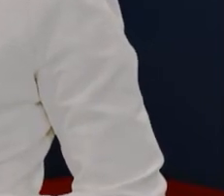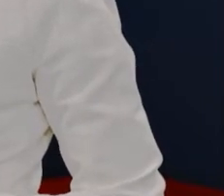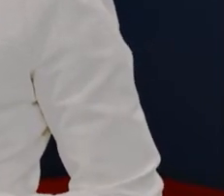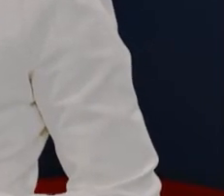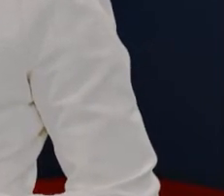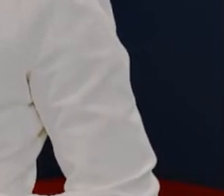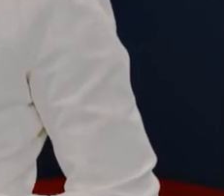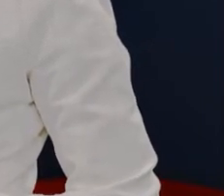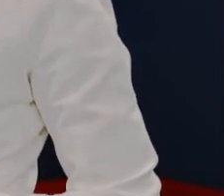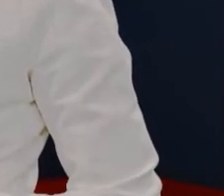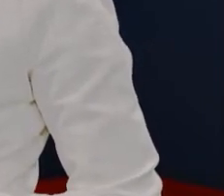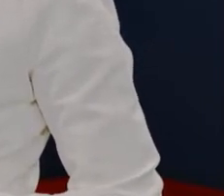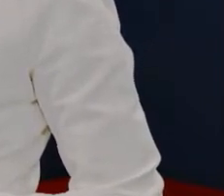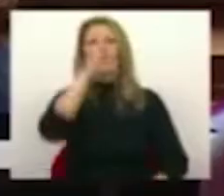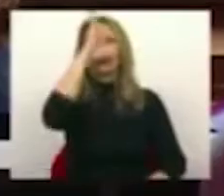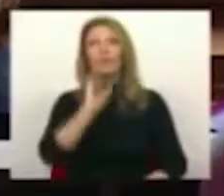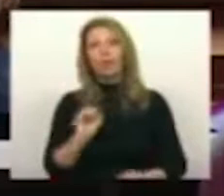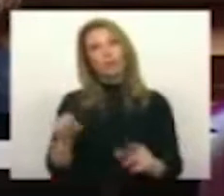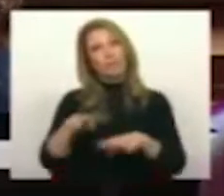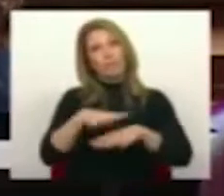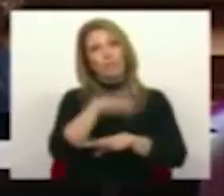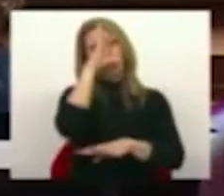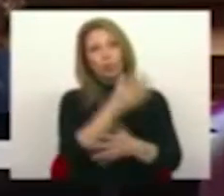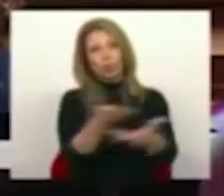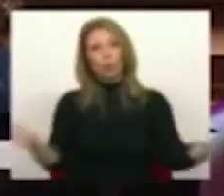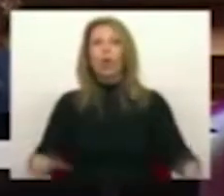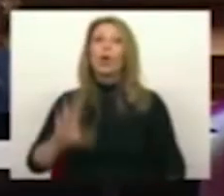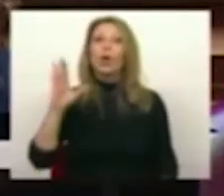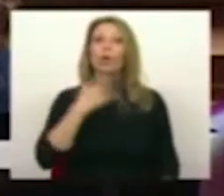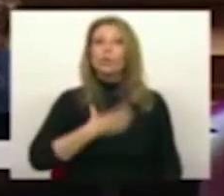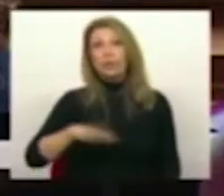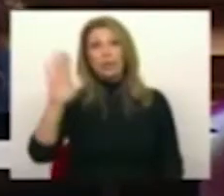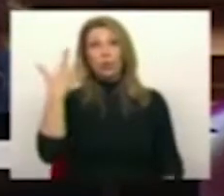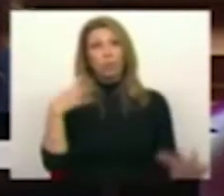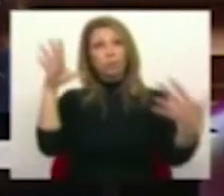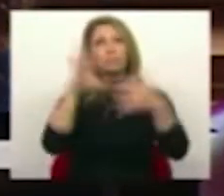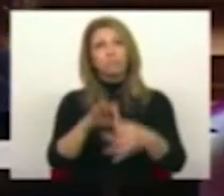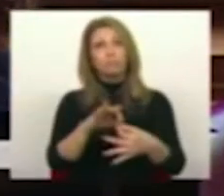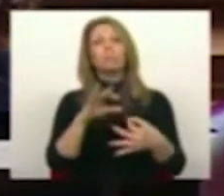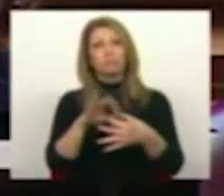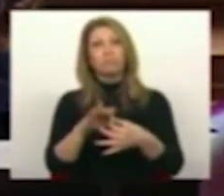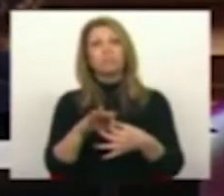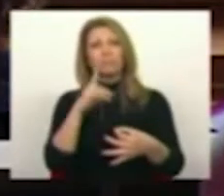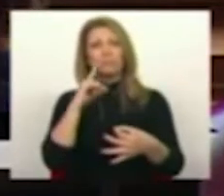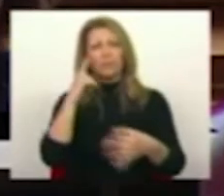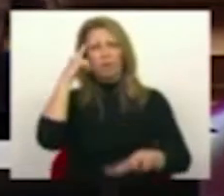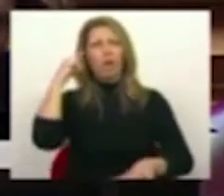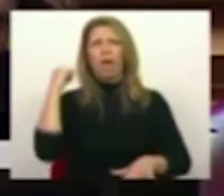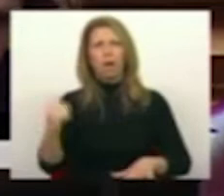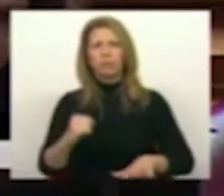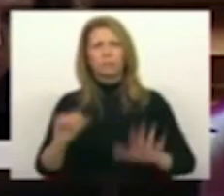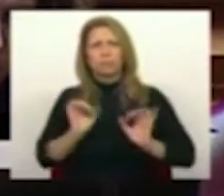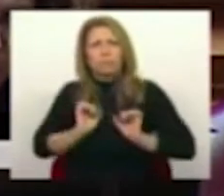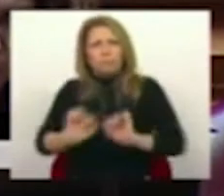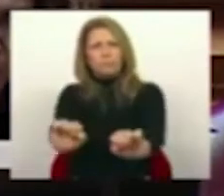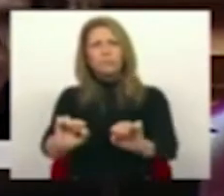violência e o racismo. Gostaria, antes de mais, de me associar àquilo que já foi aqui dito de repúdio ao racismo e, de facto, aos